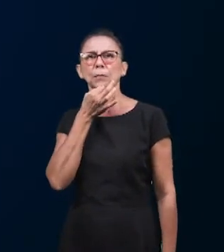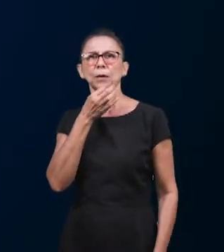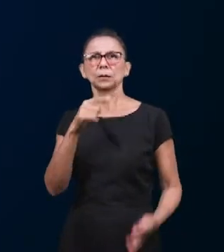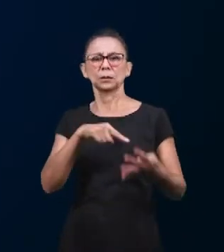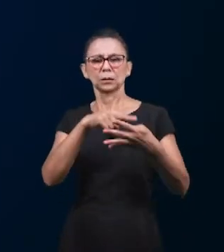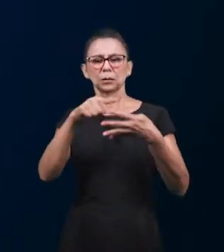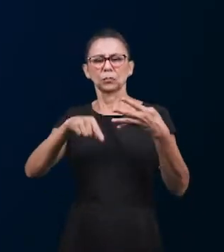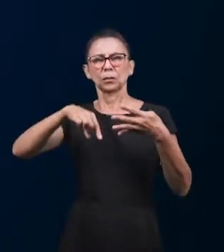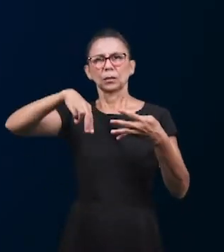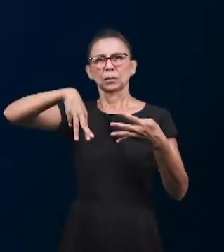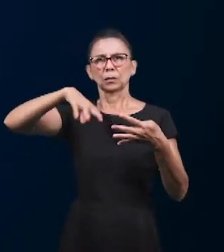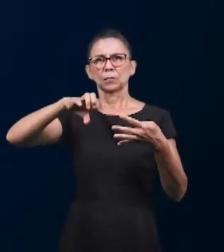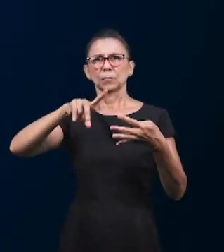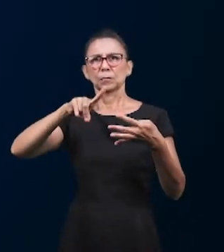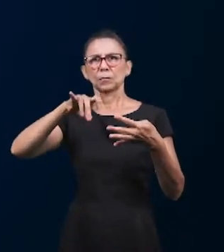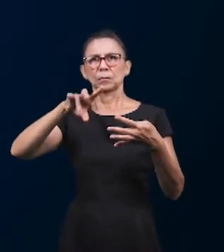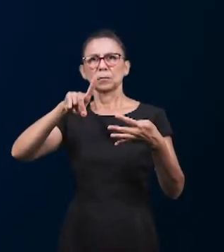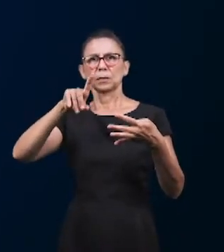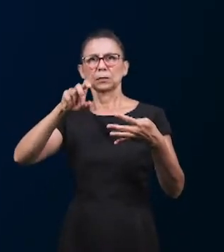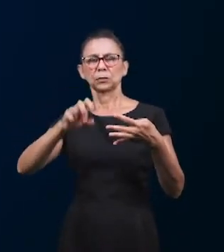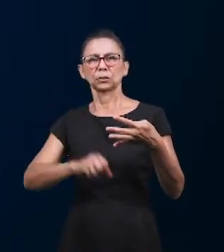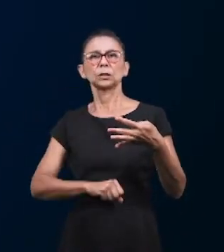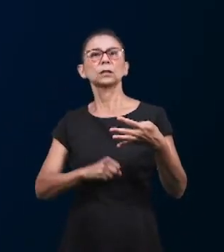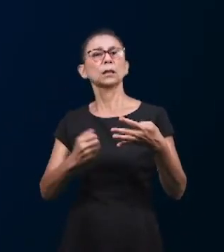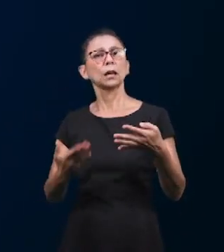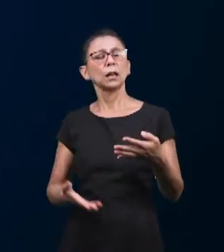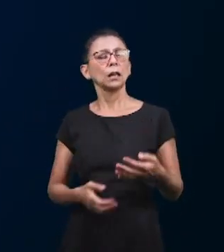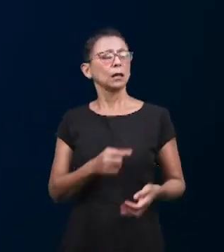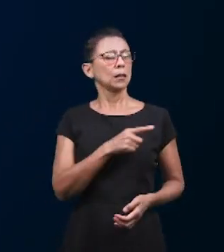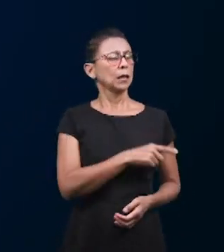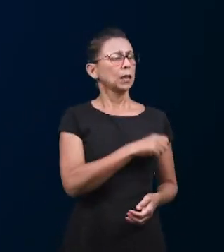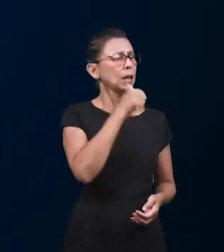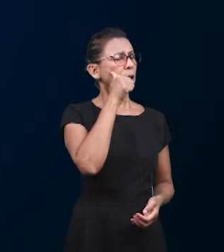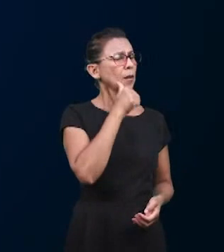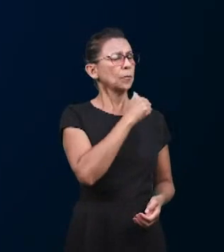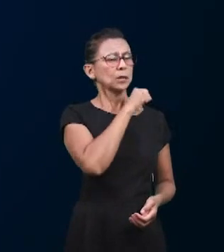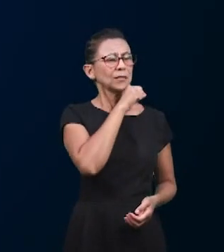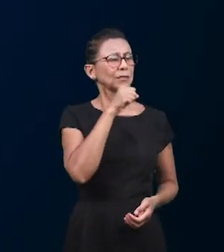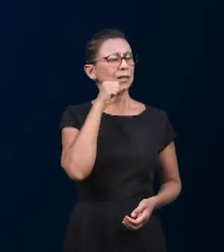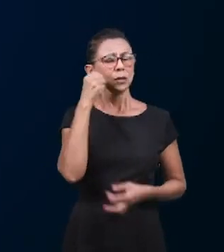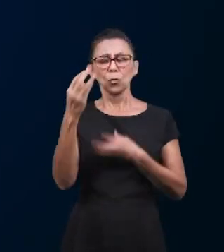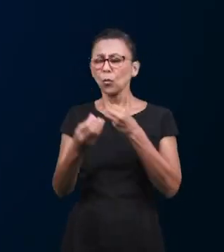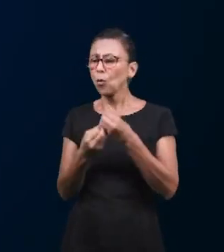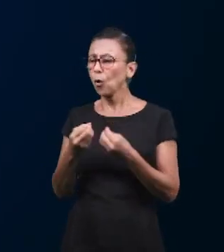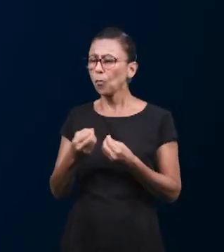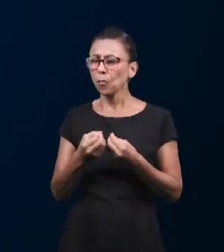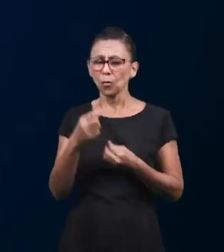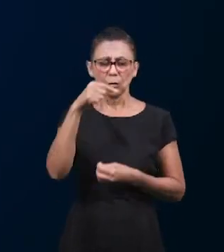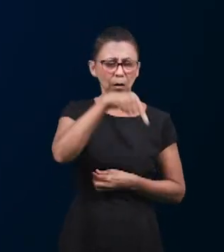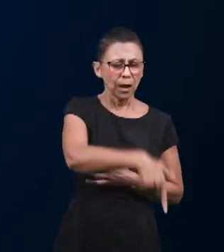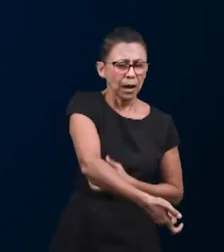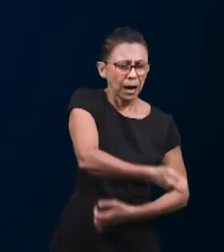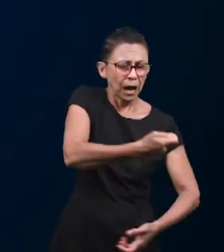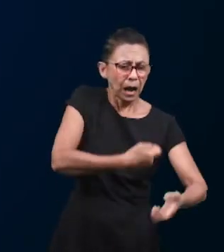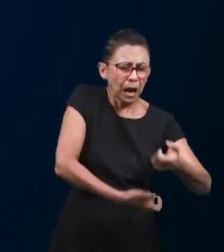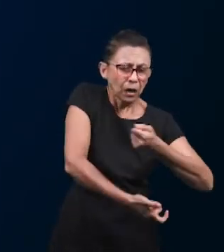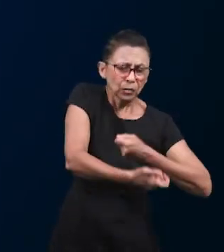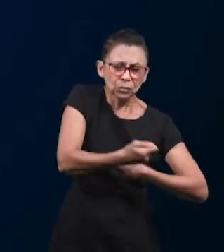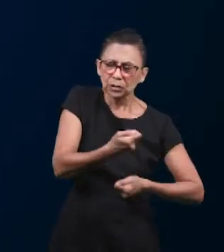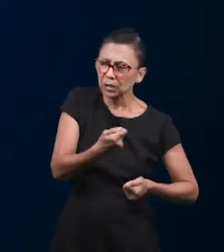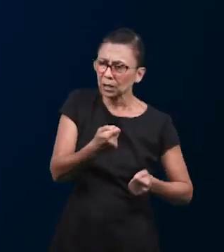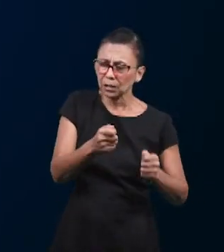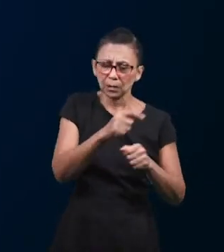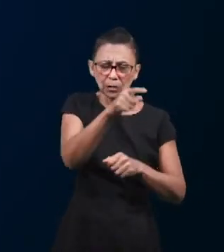quarta medida. E podemos ver isso quando a mulher samaritana diz que não tem como tirar água, que o poço é fundo, pergunta o que é água viva